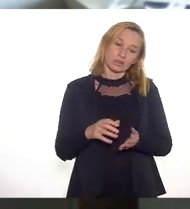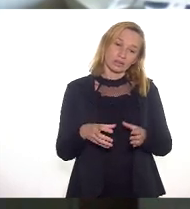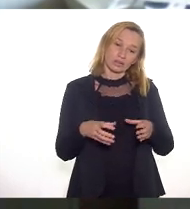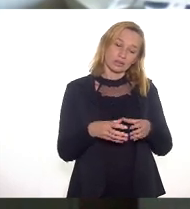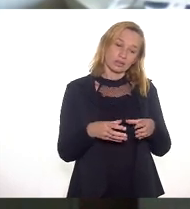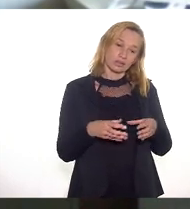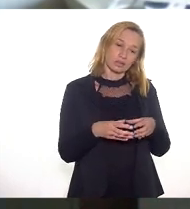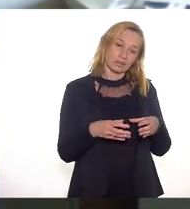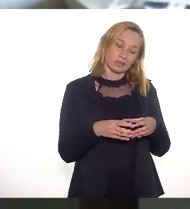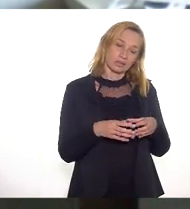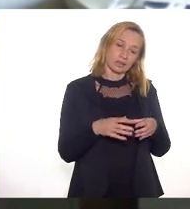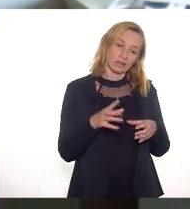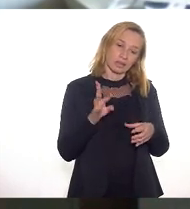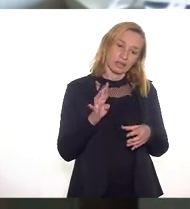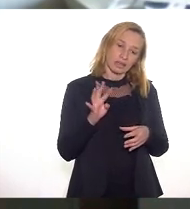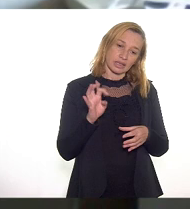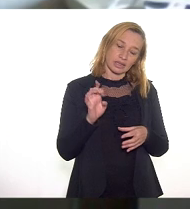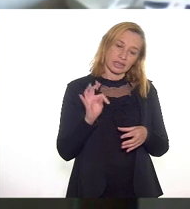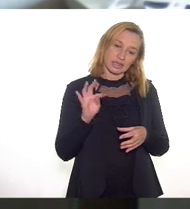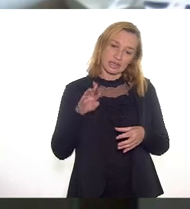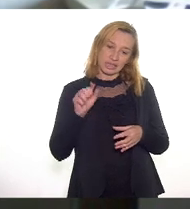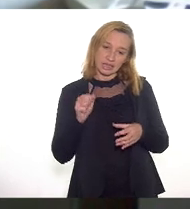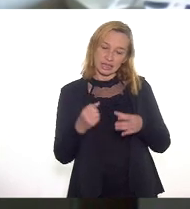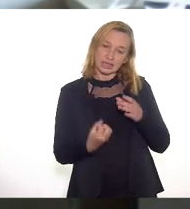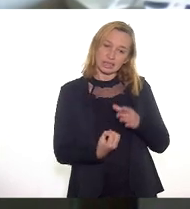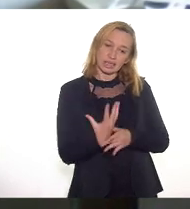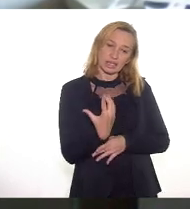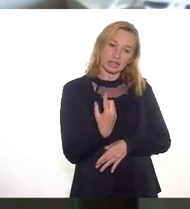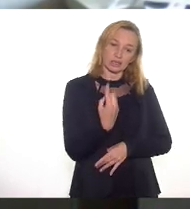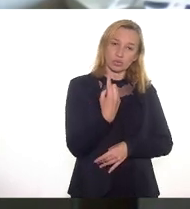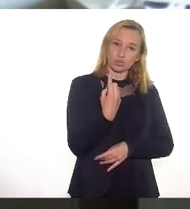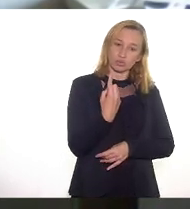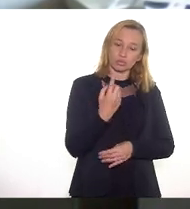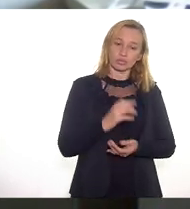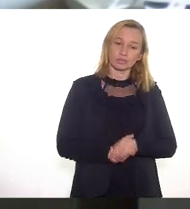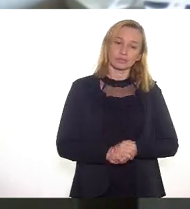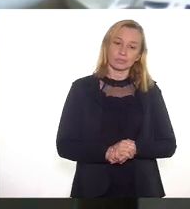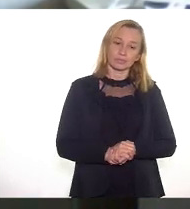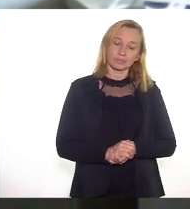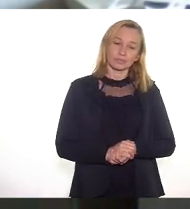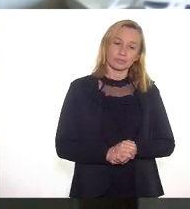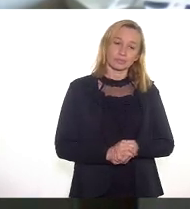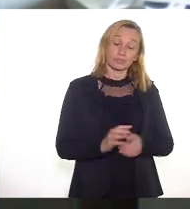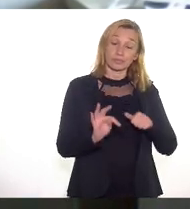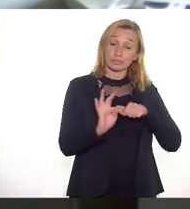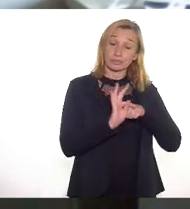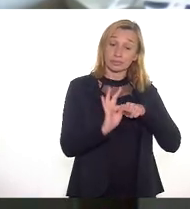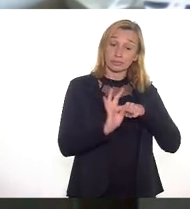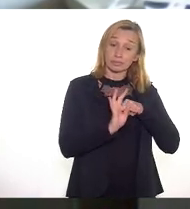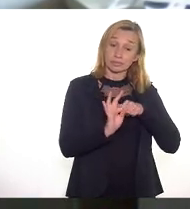Receita formada única e exclusivamente por técnicos